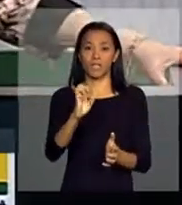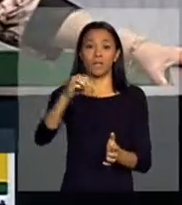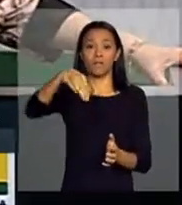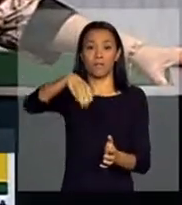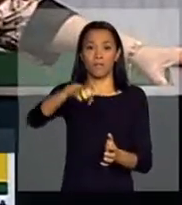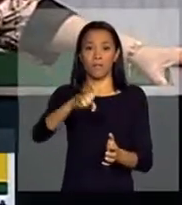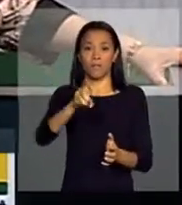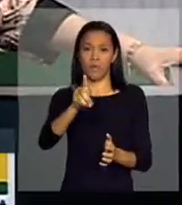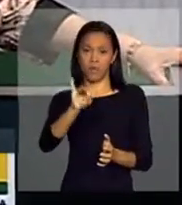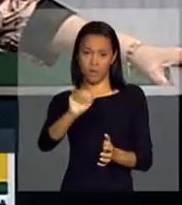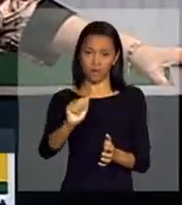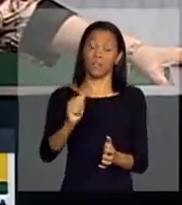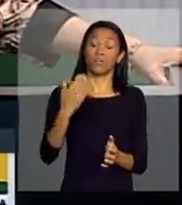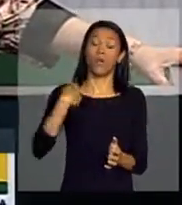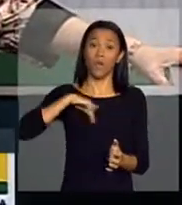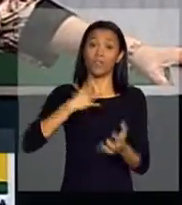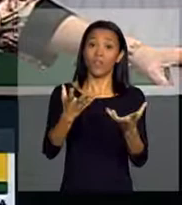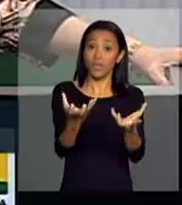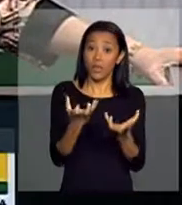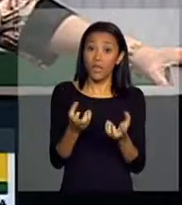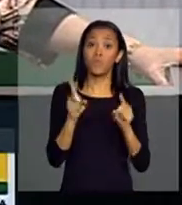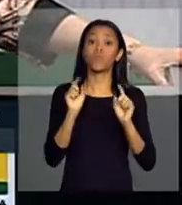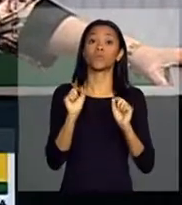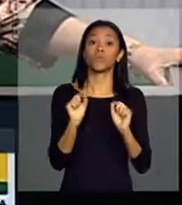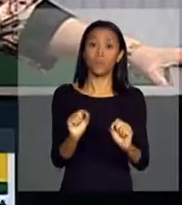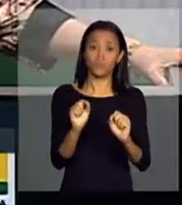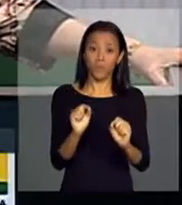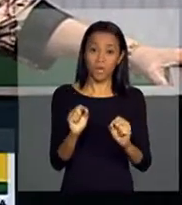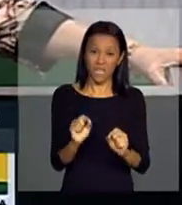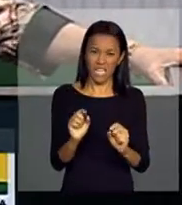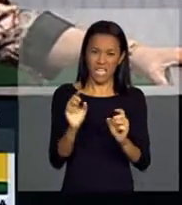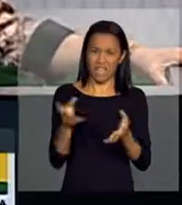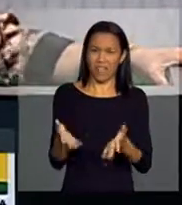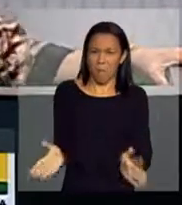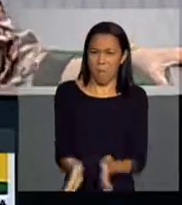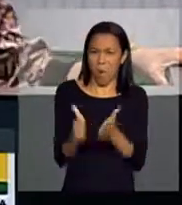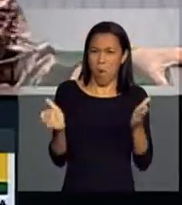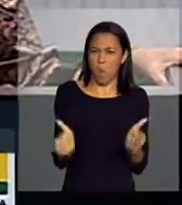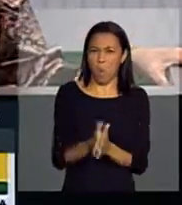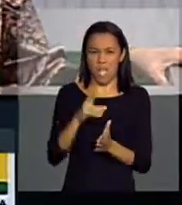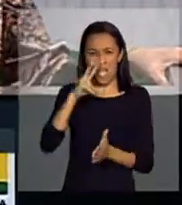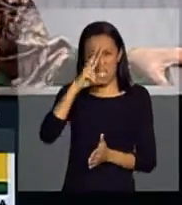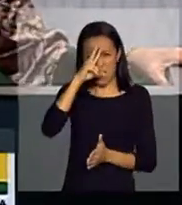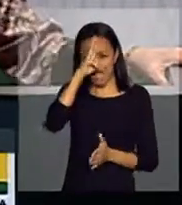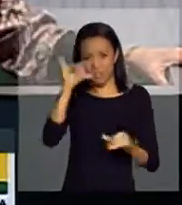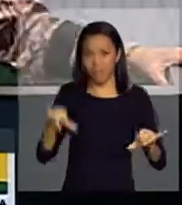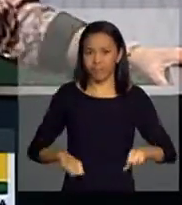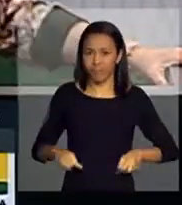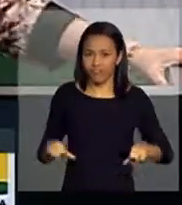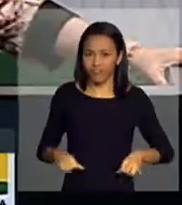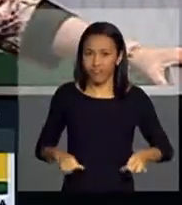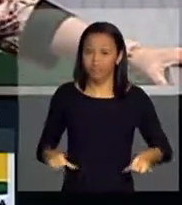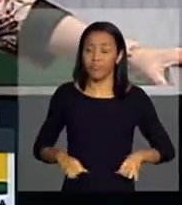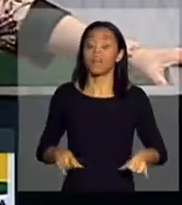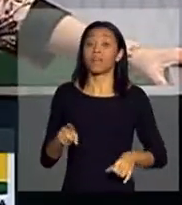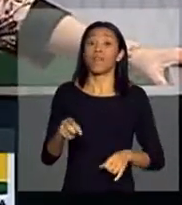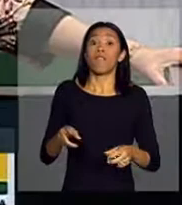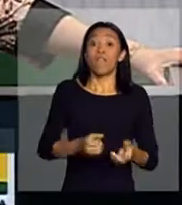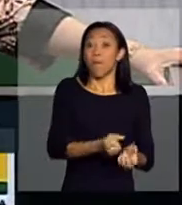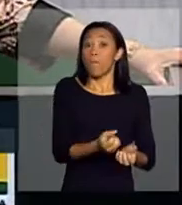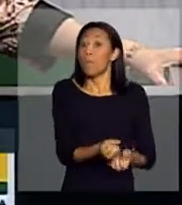que nós queremos de fato tirar da extrema pobreza da miséria milhões de